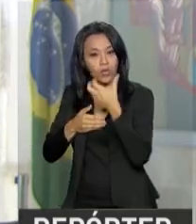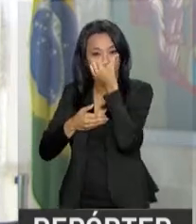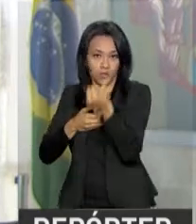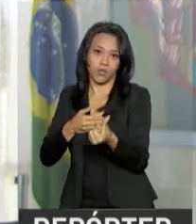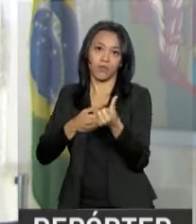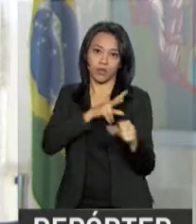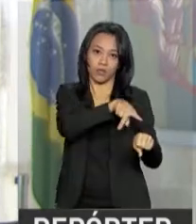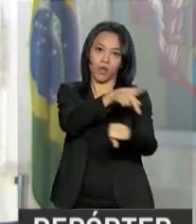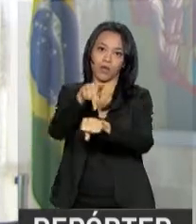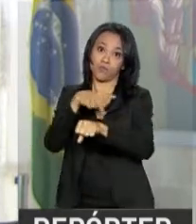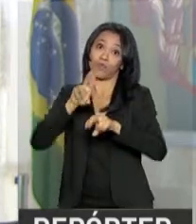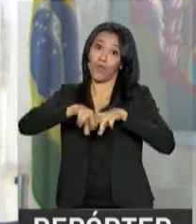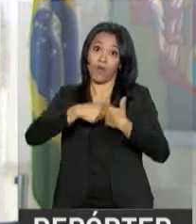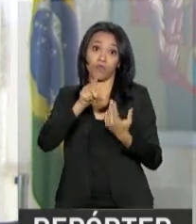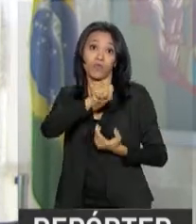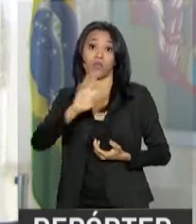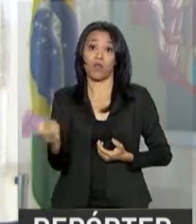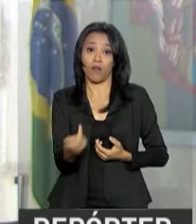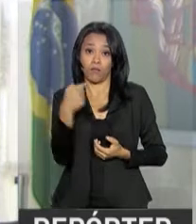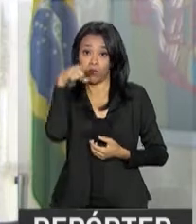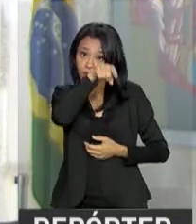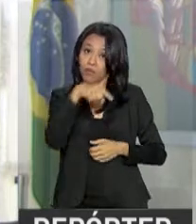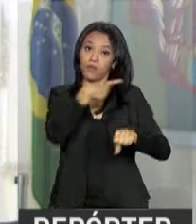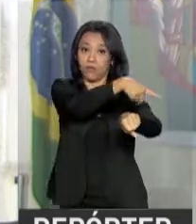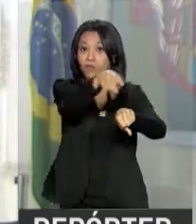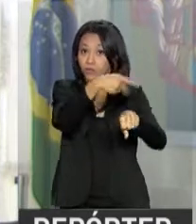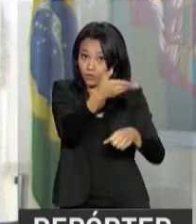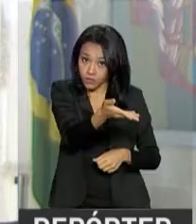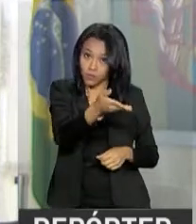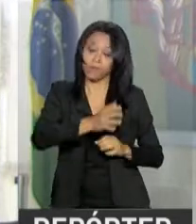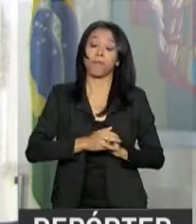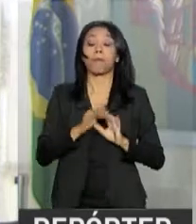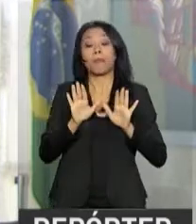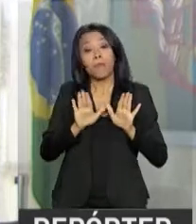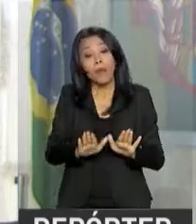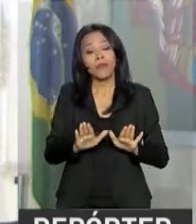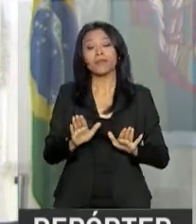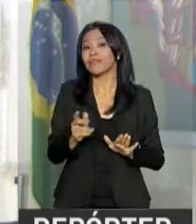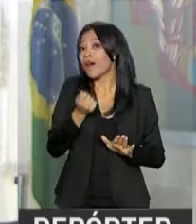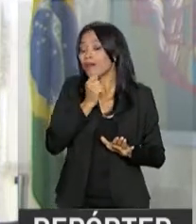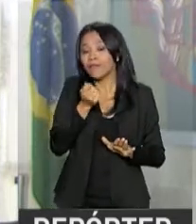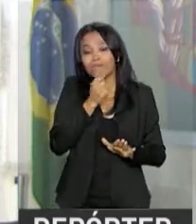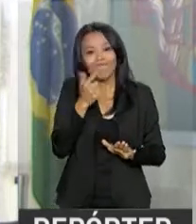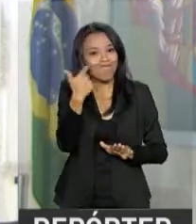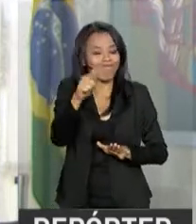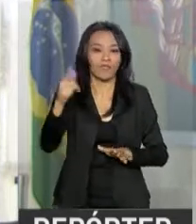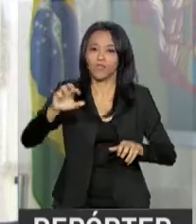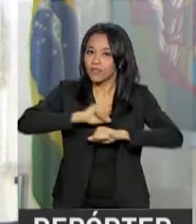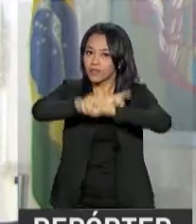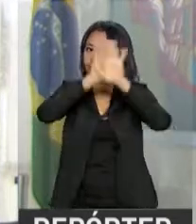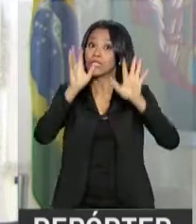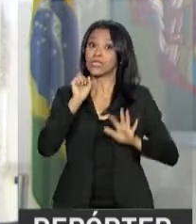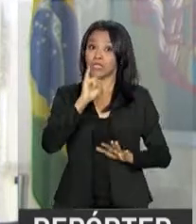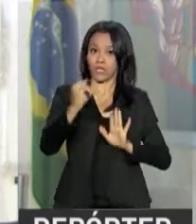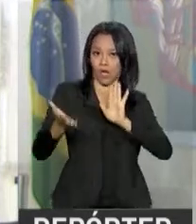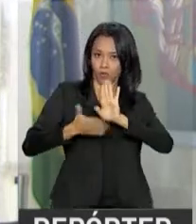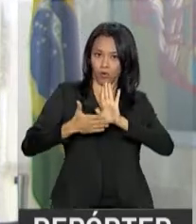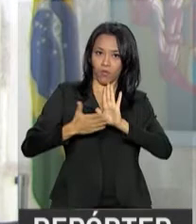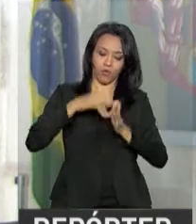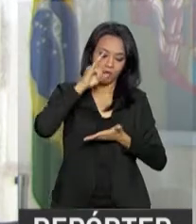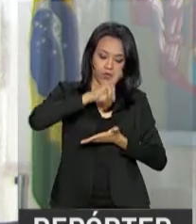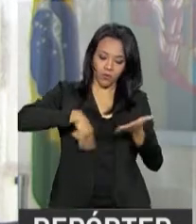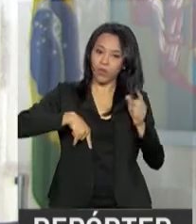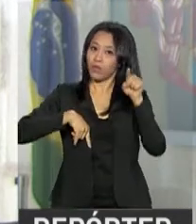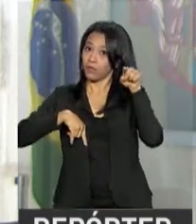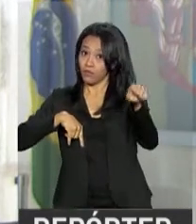resposta ao agravamento da crise política no país mas ainda não está claro se a proposta de resolução sobre a